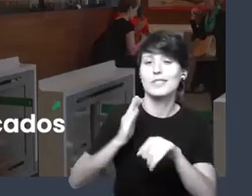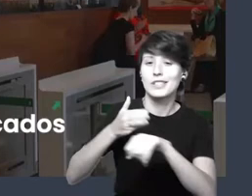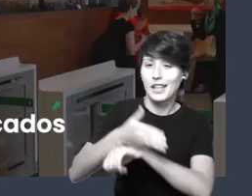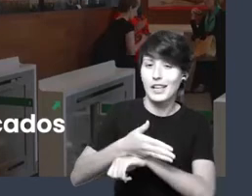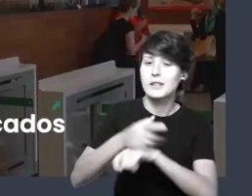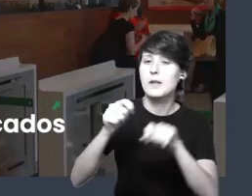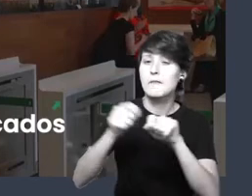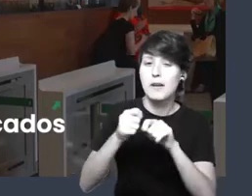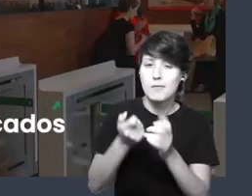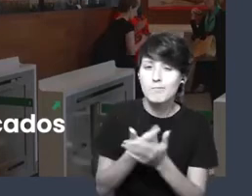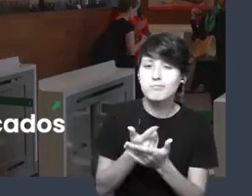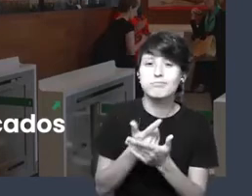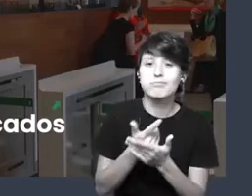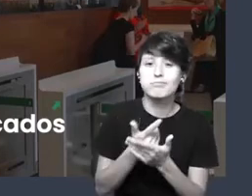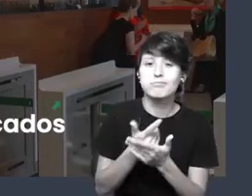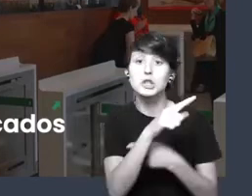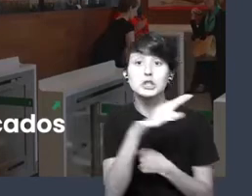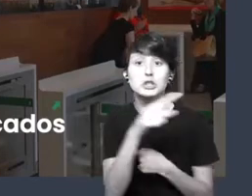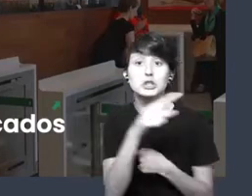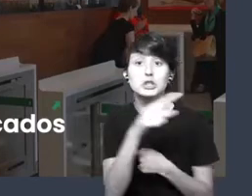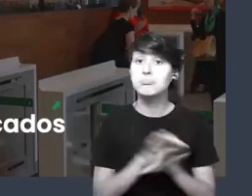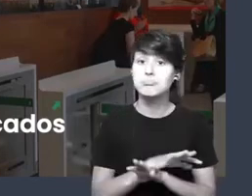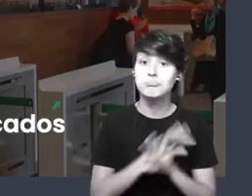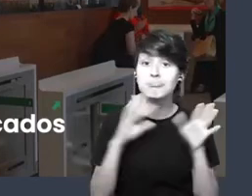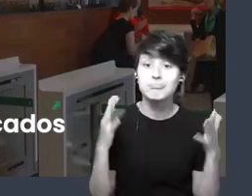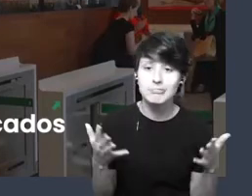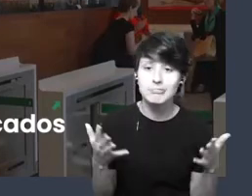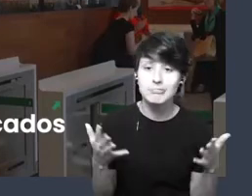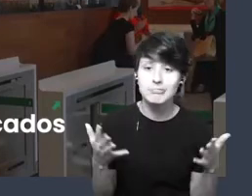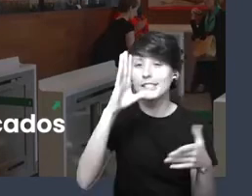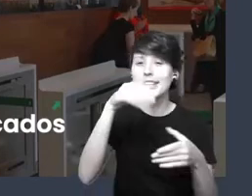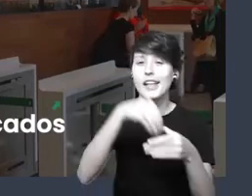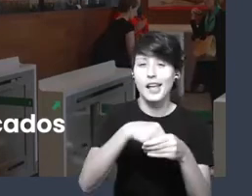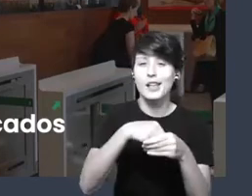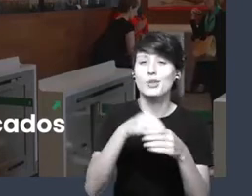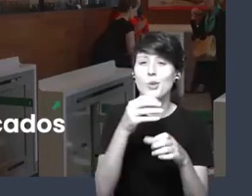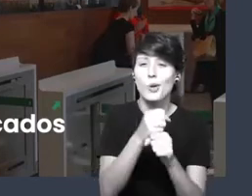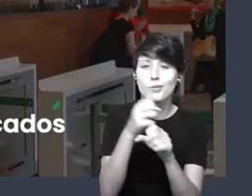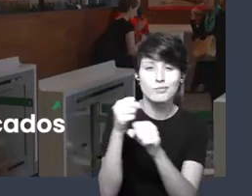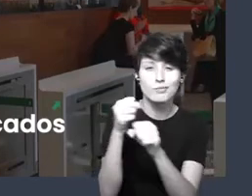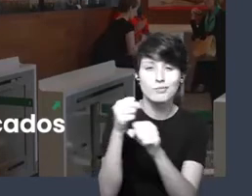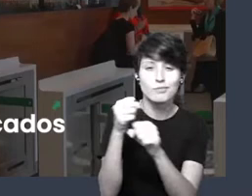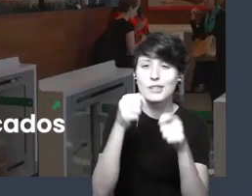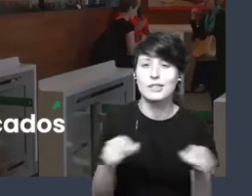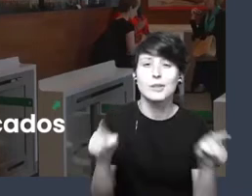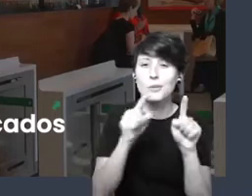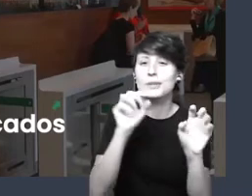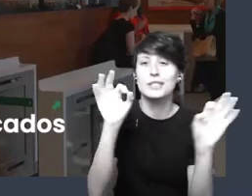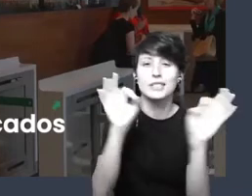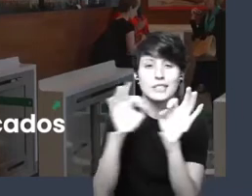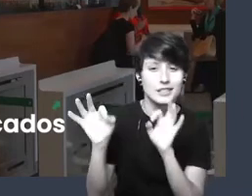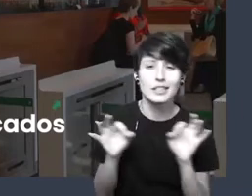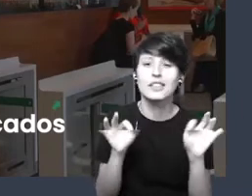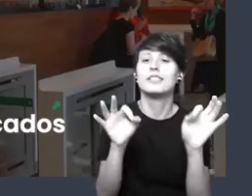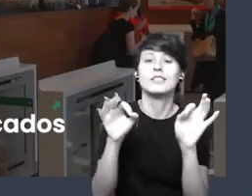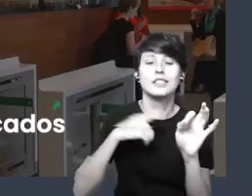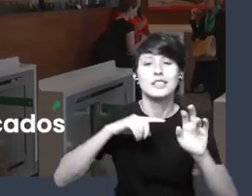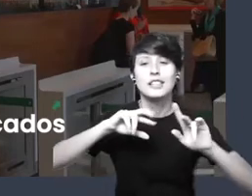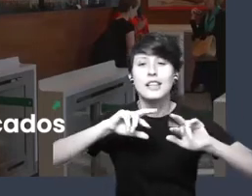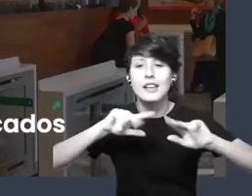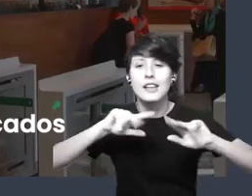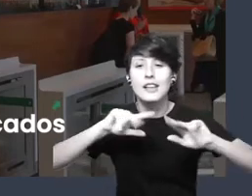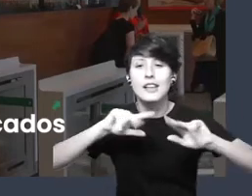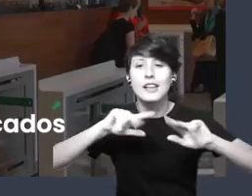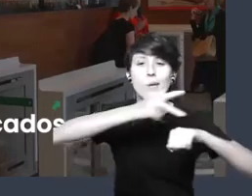compra e sai, e tudo depois entra diretamente na sua conta, não tem que passar por ninguém, tem várias câmeras